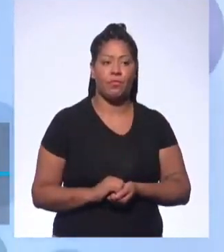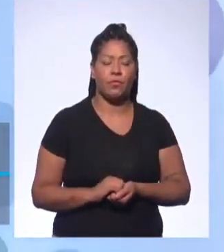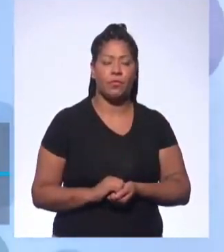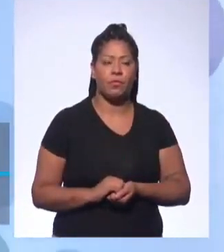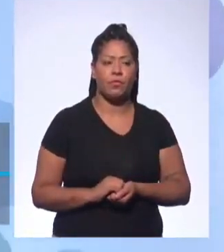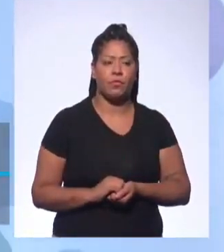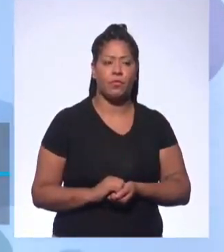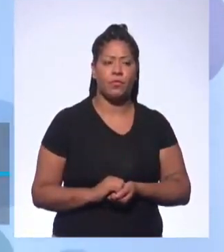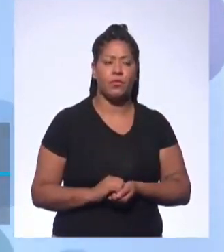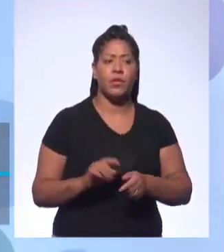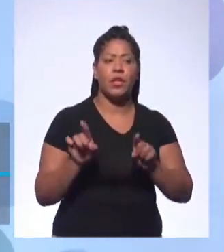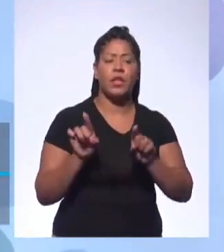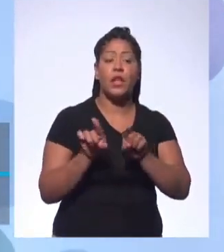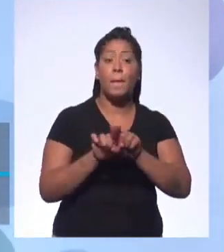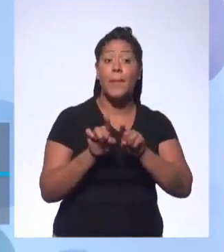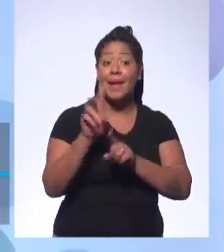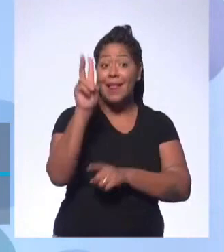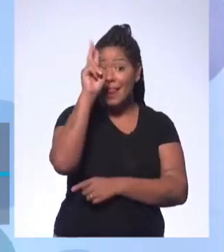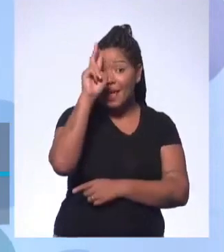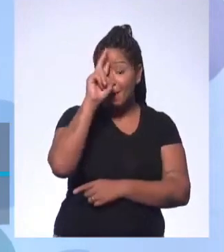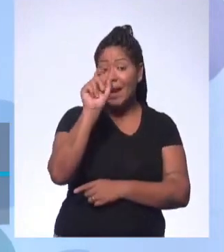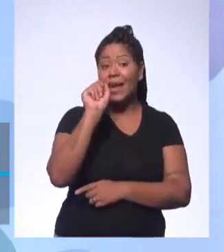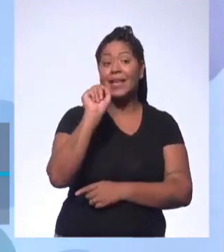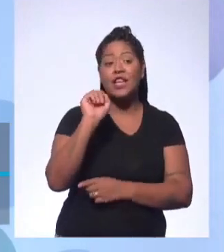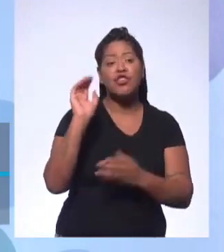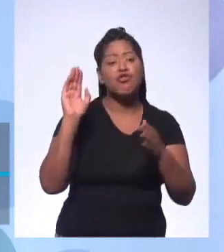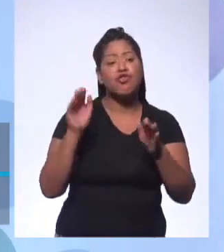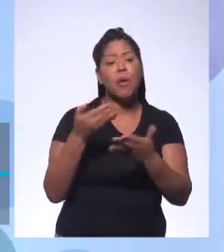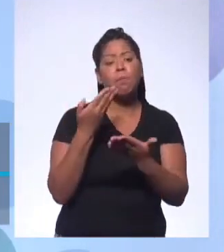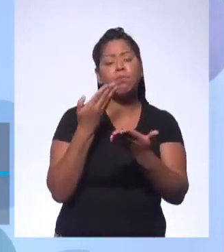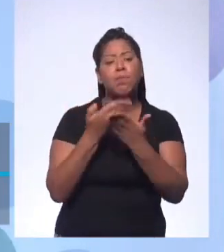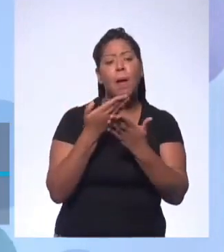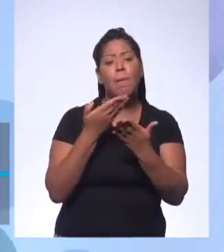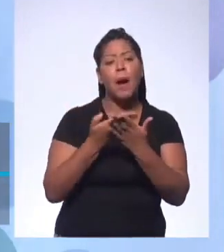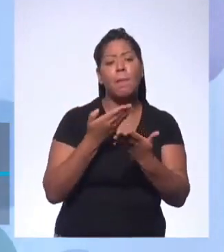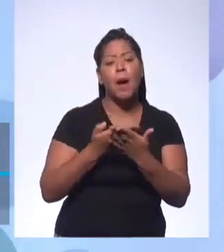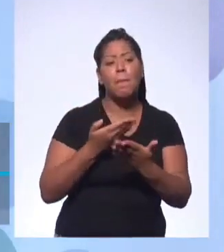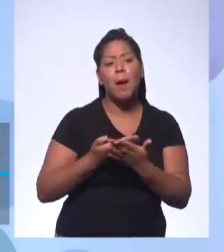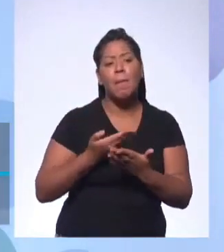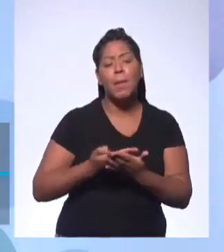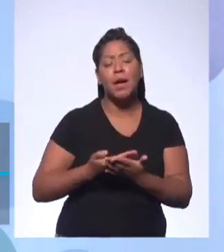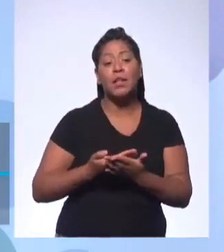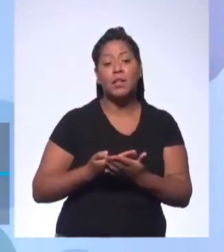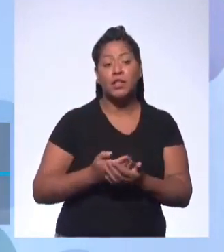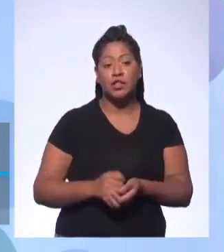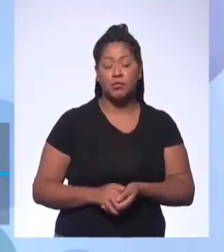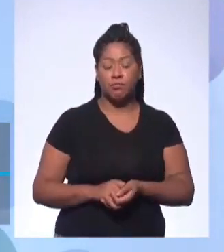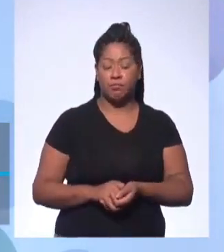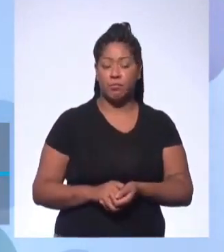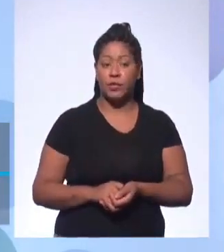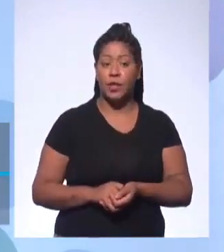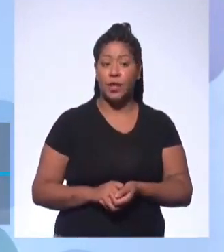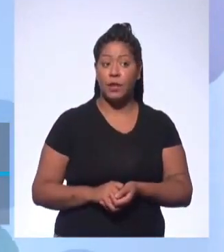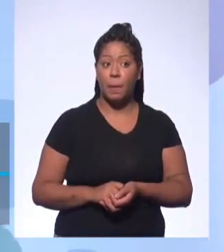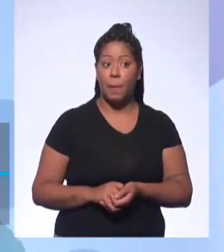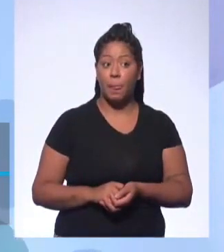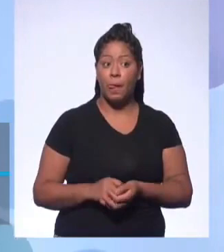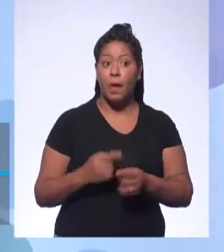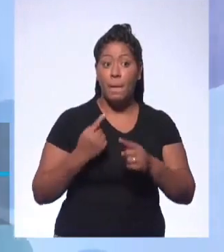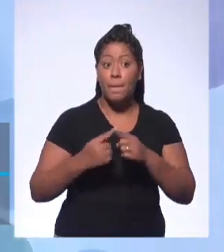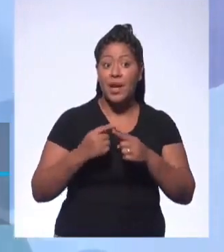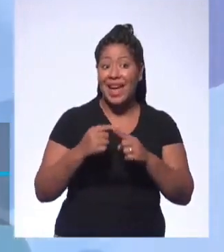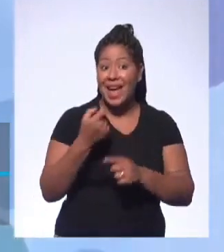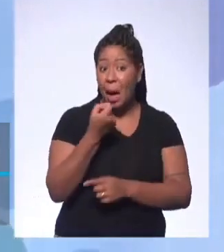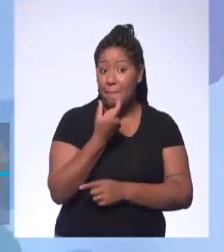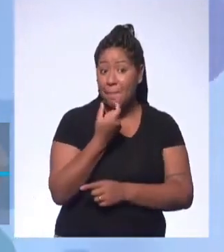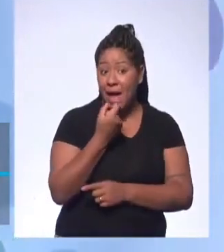quê? Que a gente já fez uma aula anterior falando sobre substâncias que alteram nossa consciência,